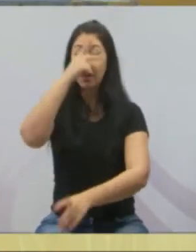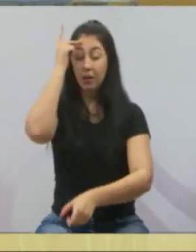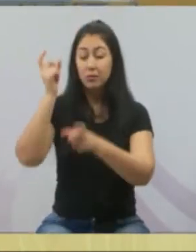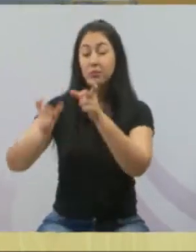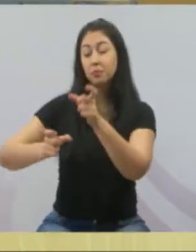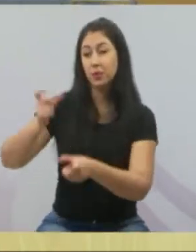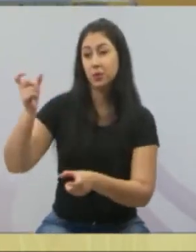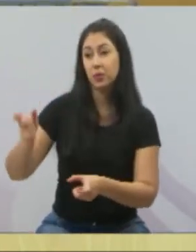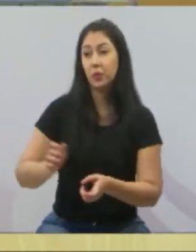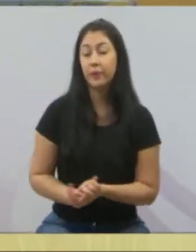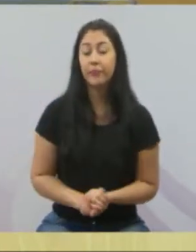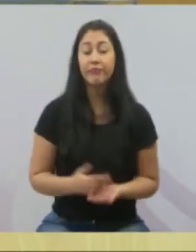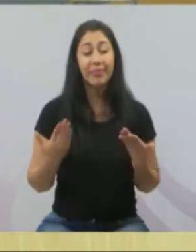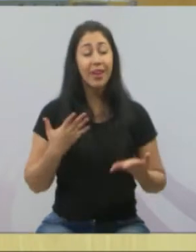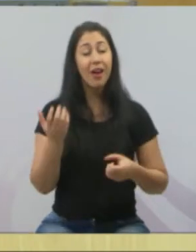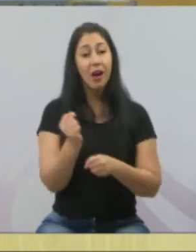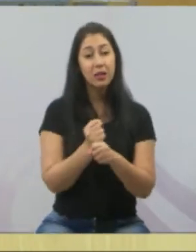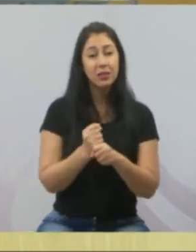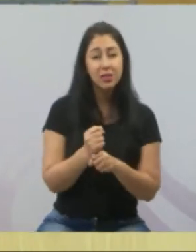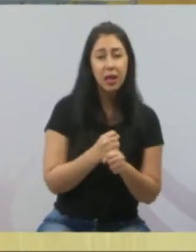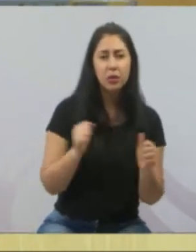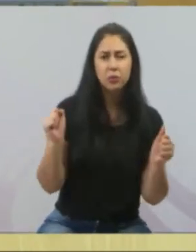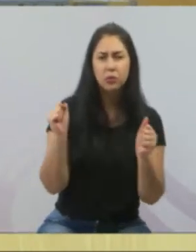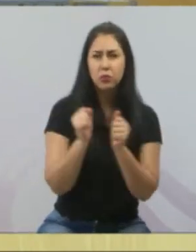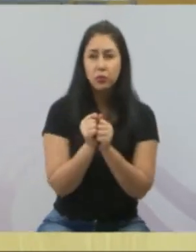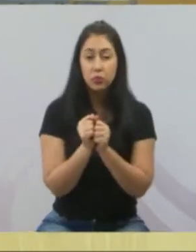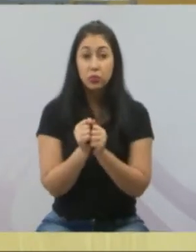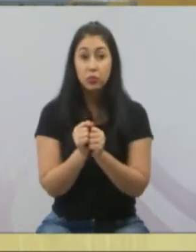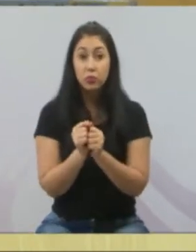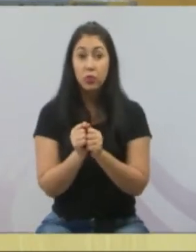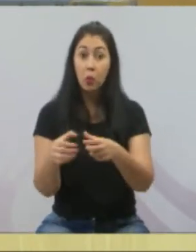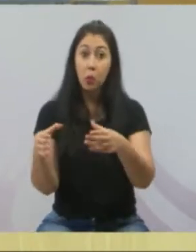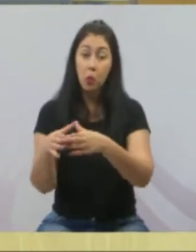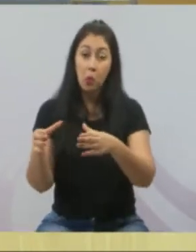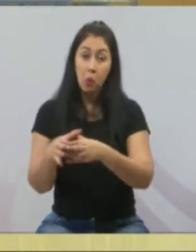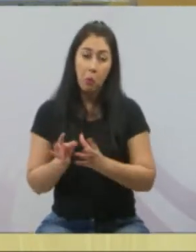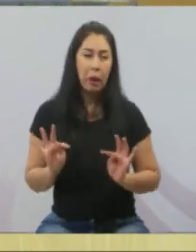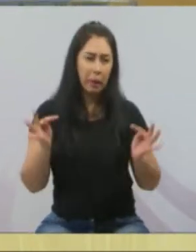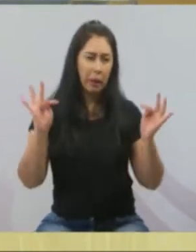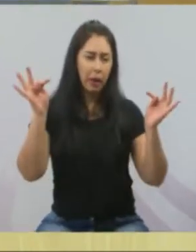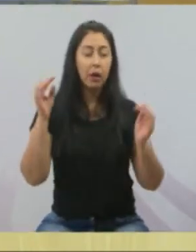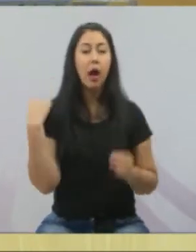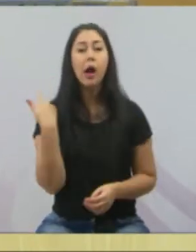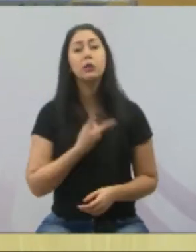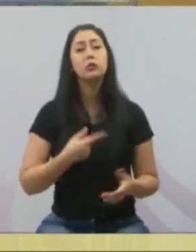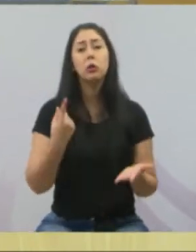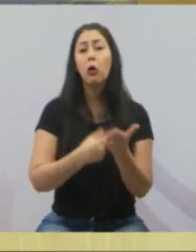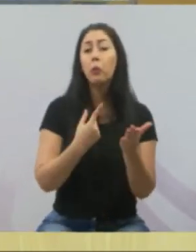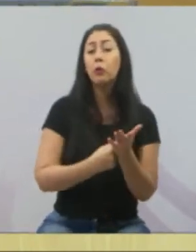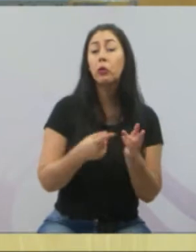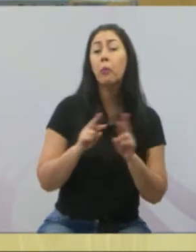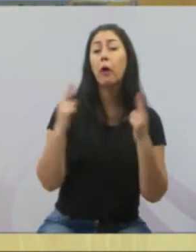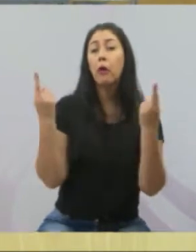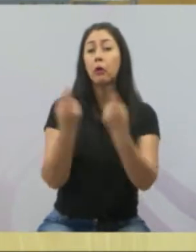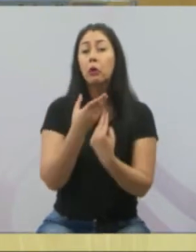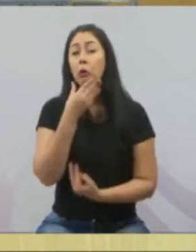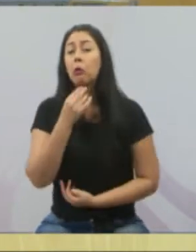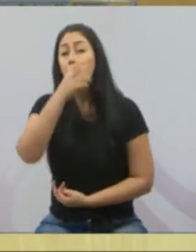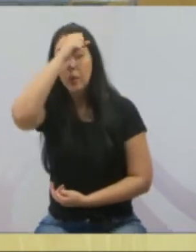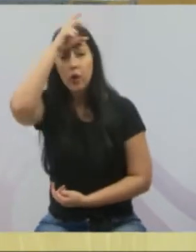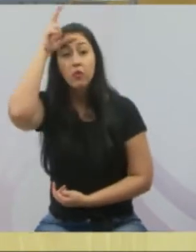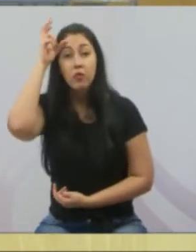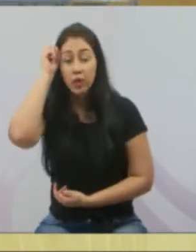precisa, com urgência, ir lá e, na sequência, o meio ambiente, para poder oferecer uma facilidade para poder a Prefeitura atuar fazendo a calçada,